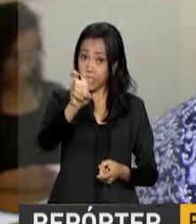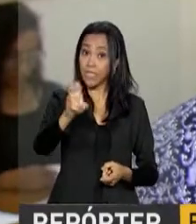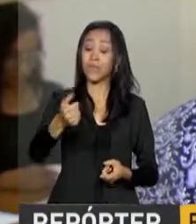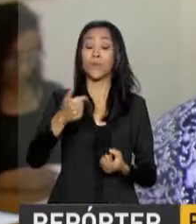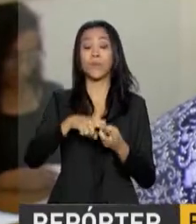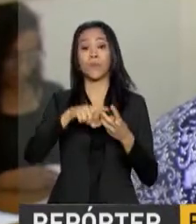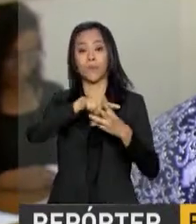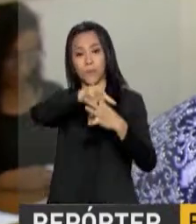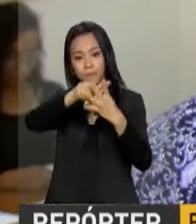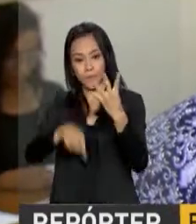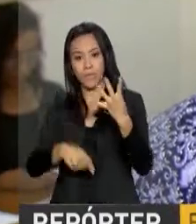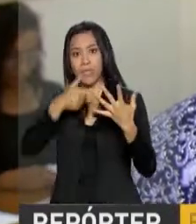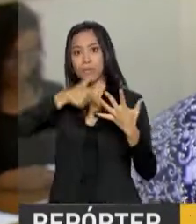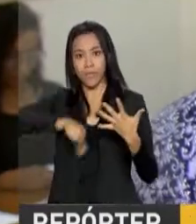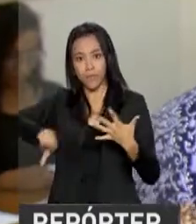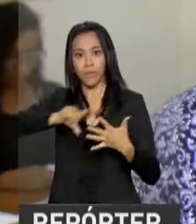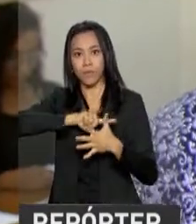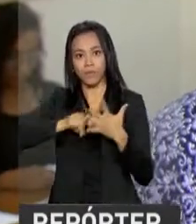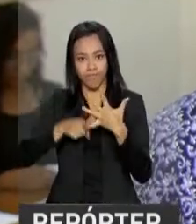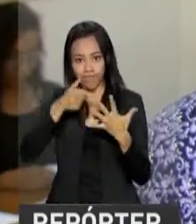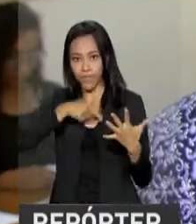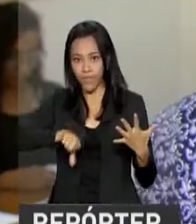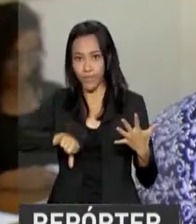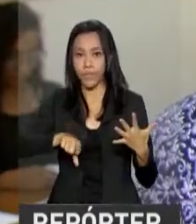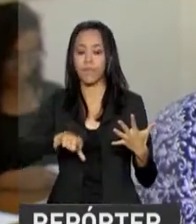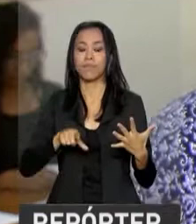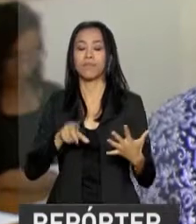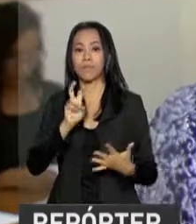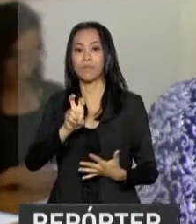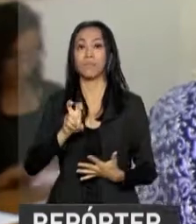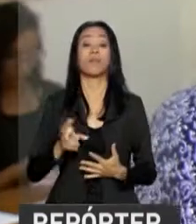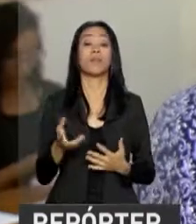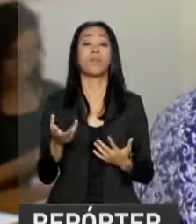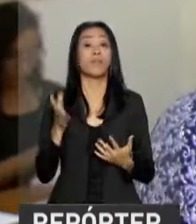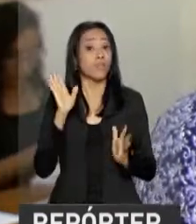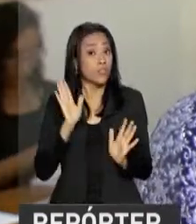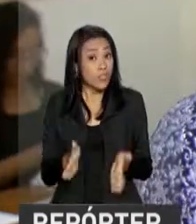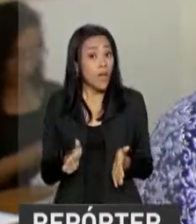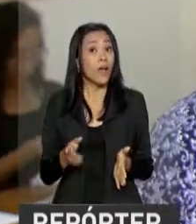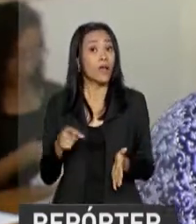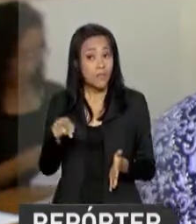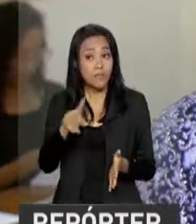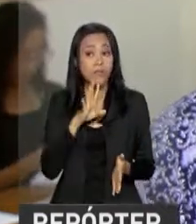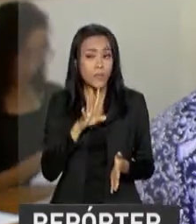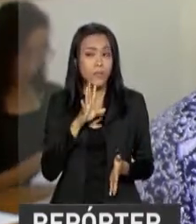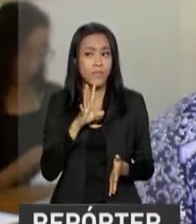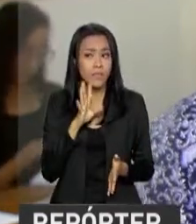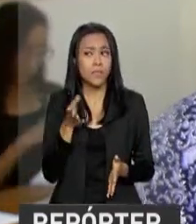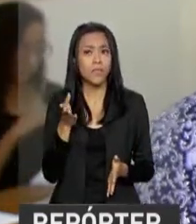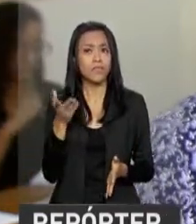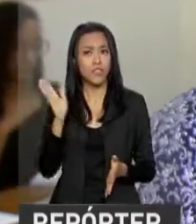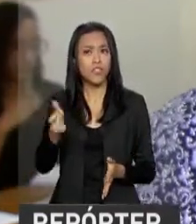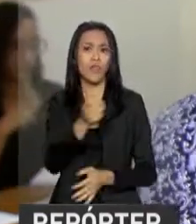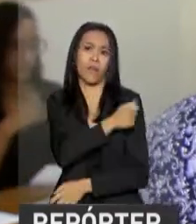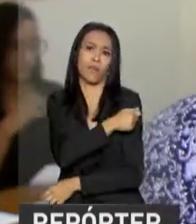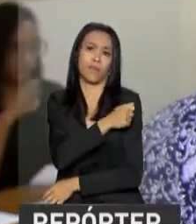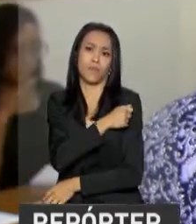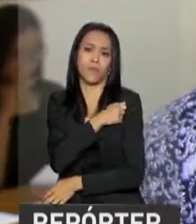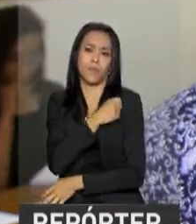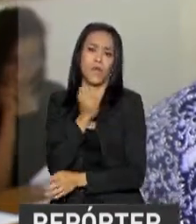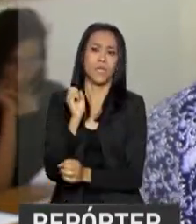francês, espanhol, alemão e japonês. Eles já possuem o conhecimento prévio porque eles já são nossos alunos. A gente